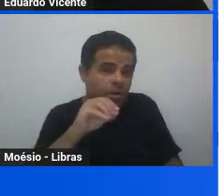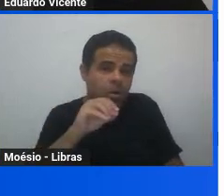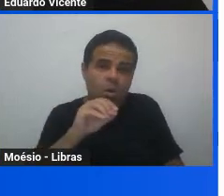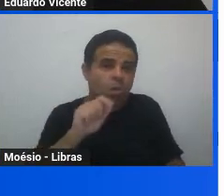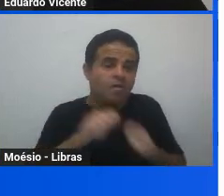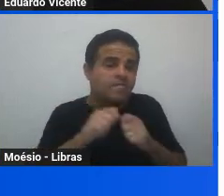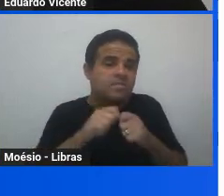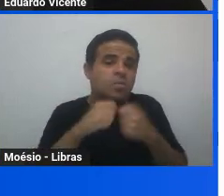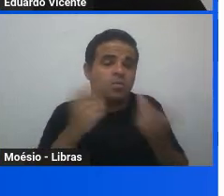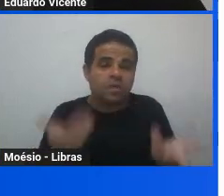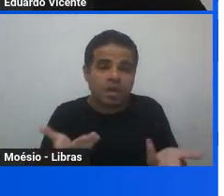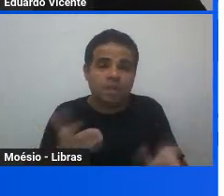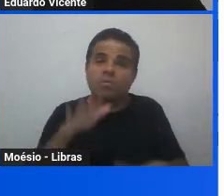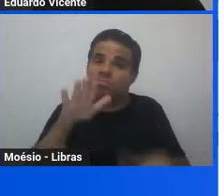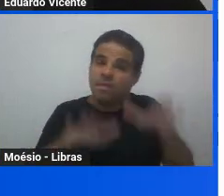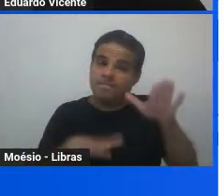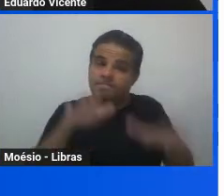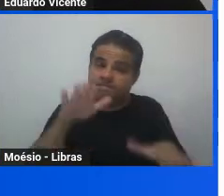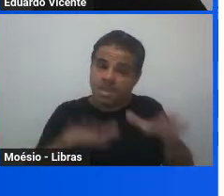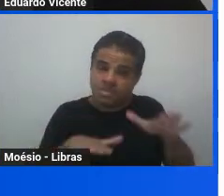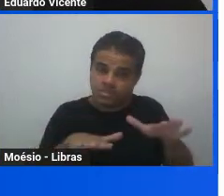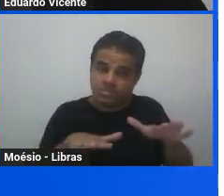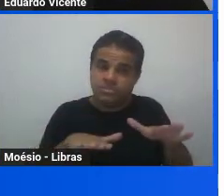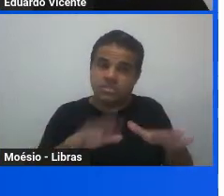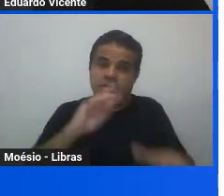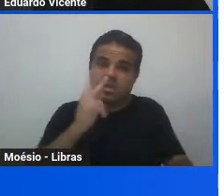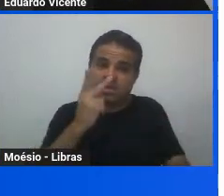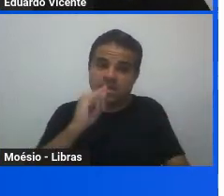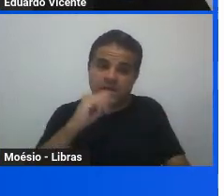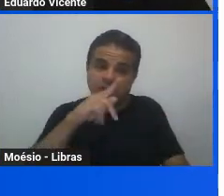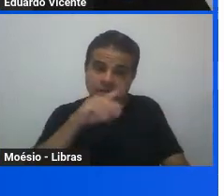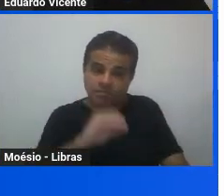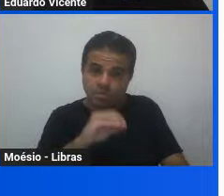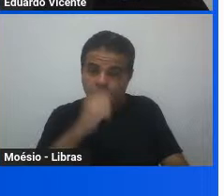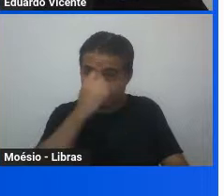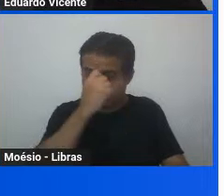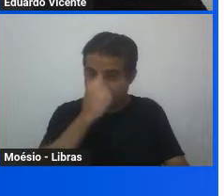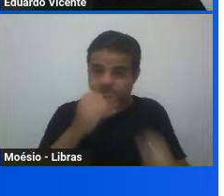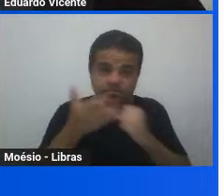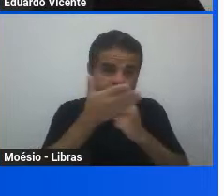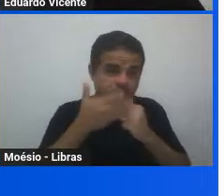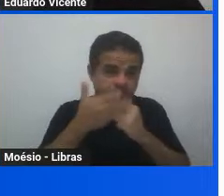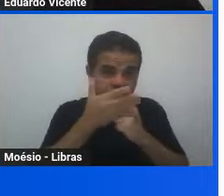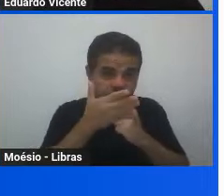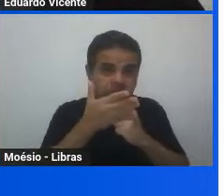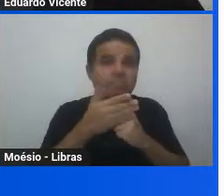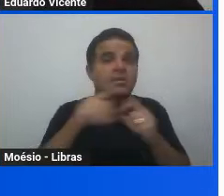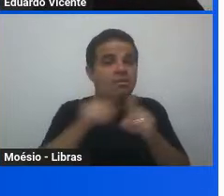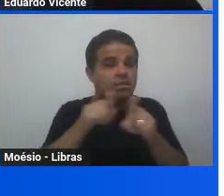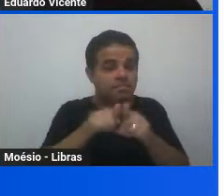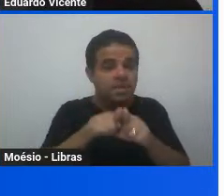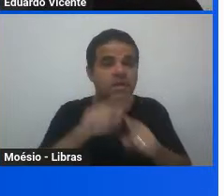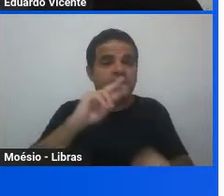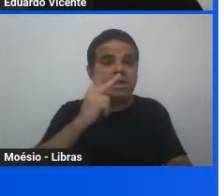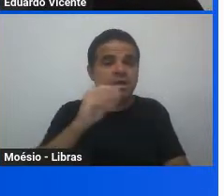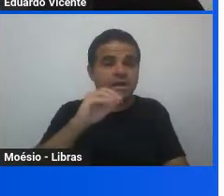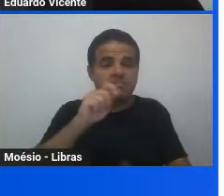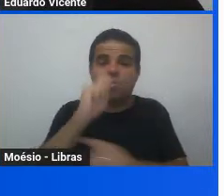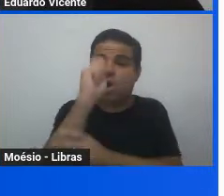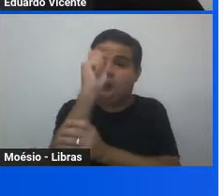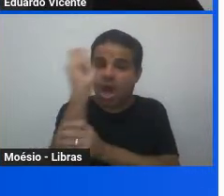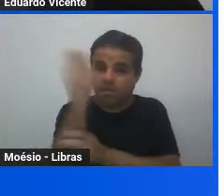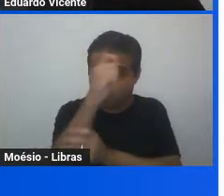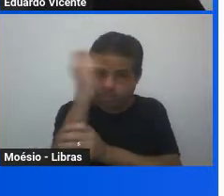Bom, depende da situação. Nós falamos da hipoglicemia moderada e da hipoglicemia grave. No caso de